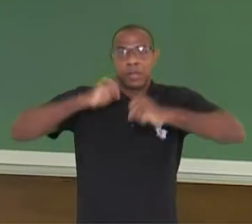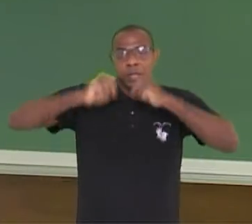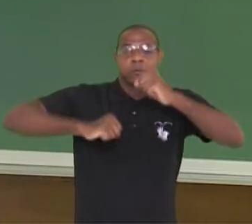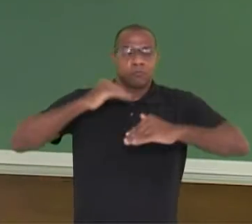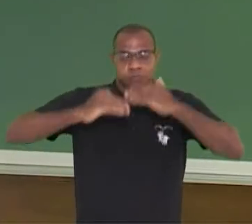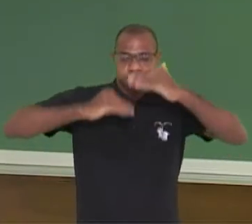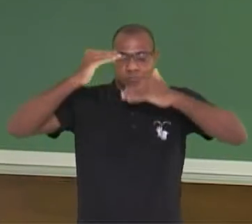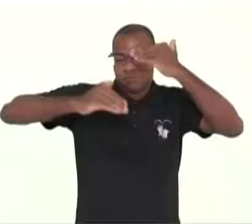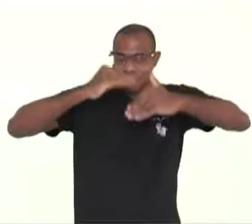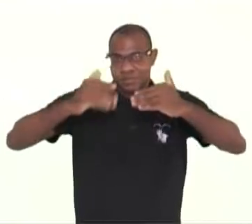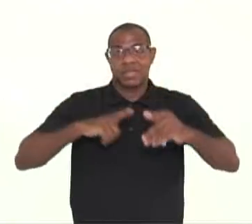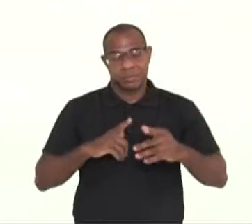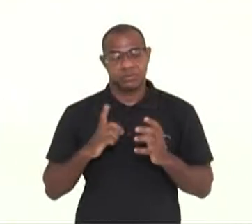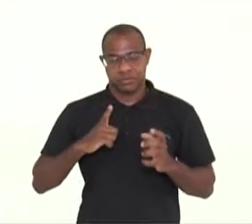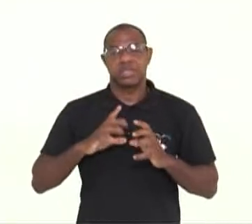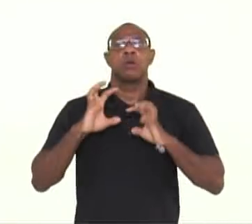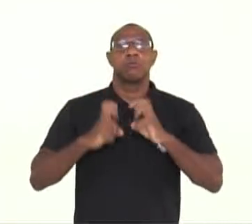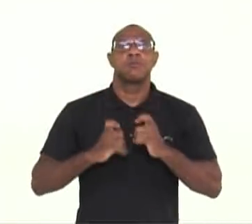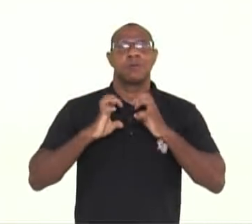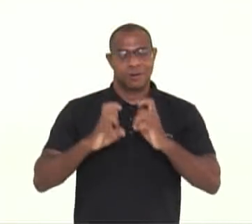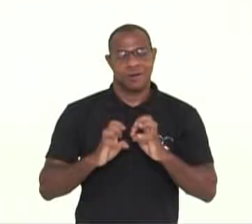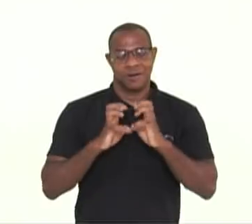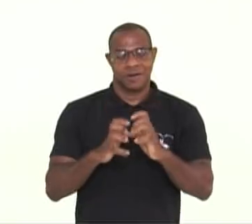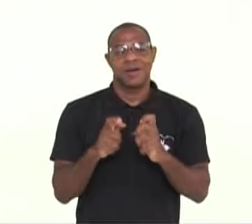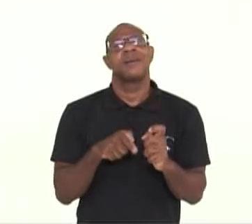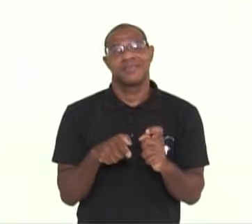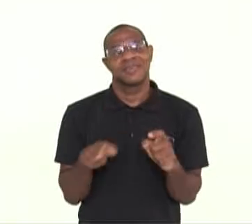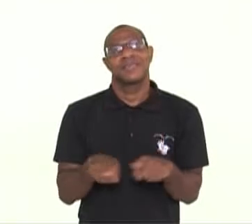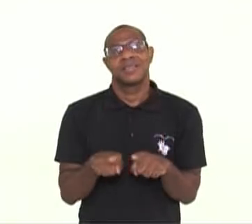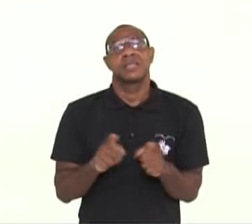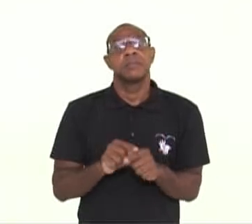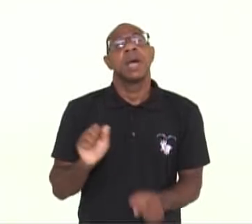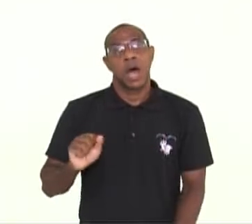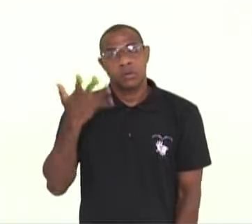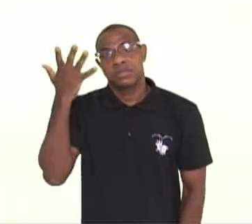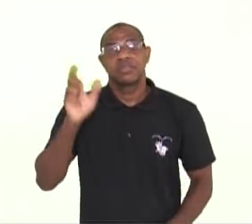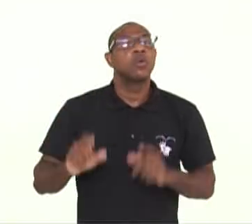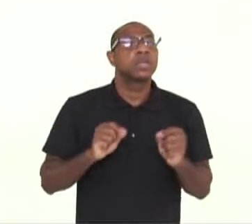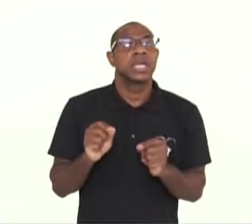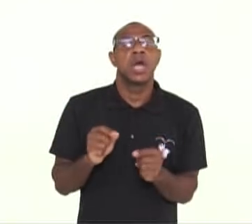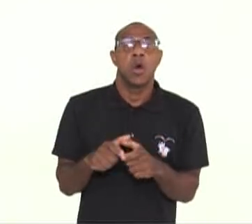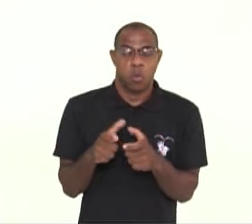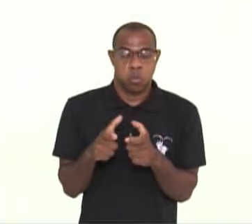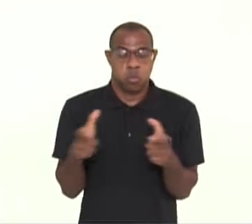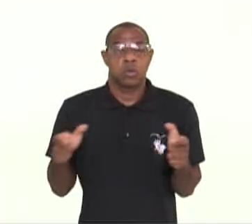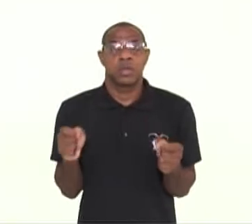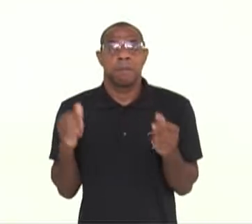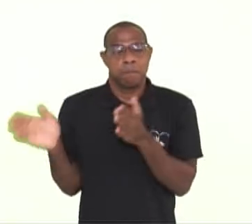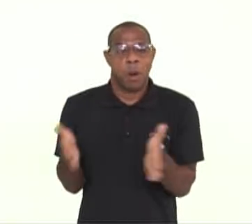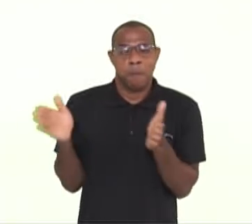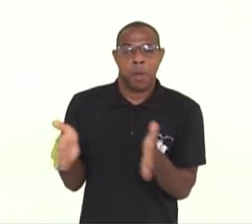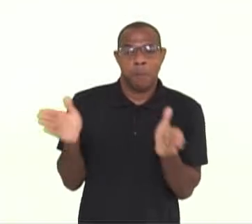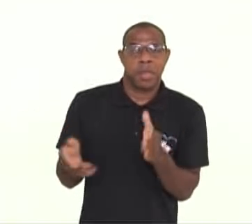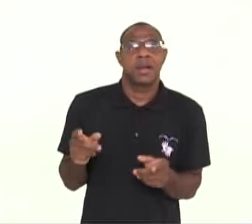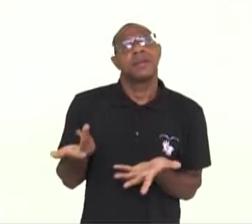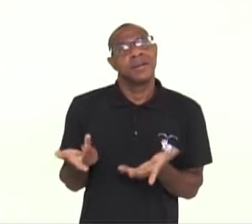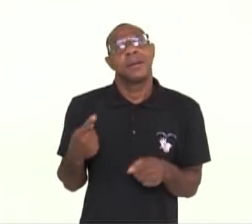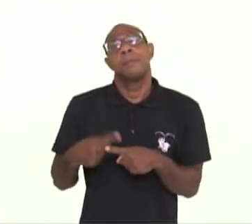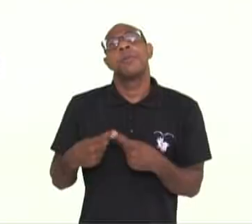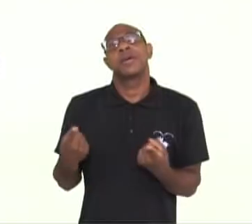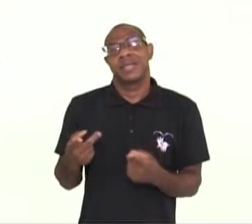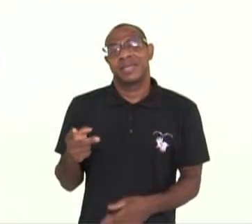tinha na manufatura, e consequentemente aconteceu também um aumento de produtividade, aliado ao uso das máquinas.